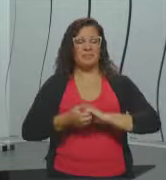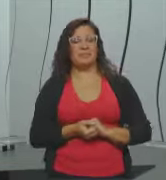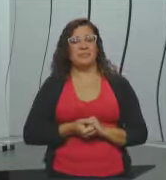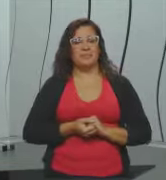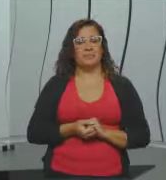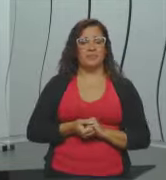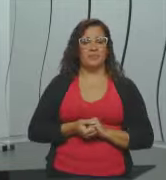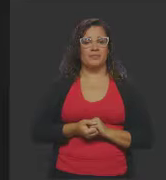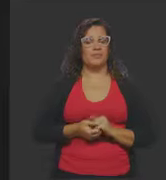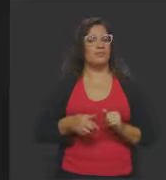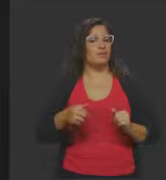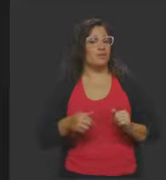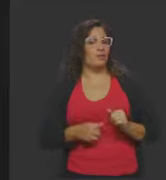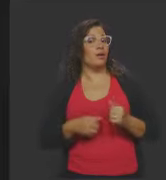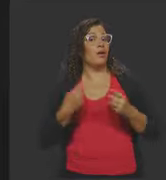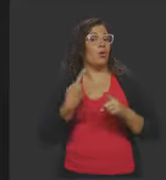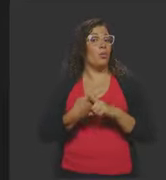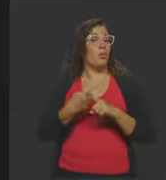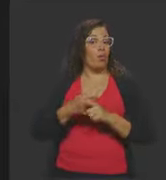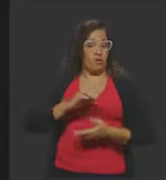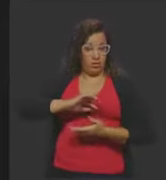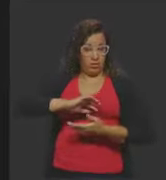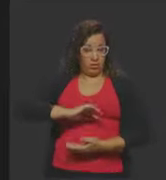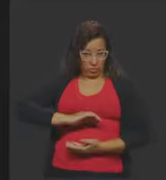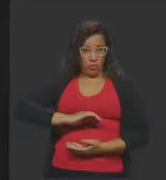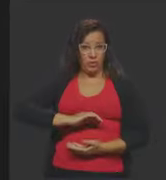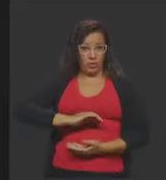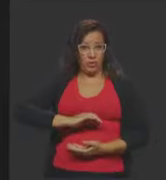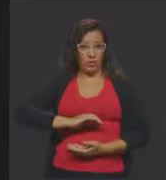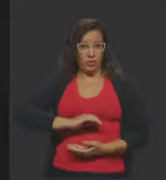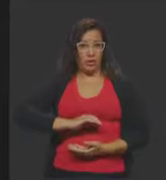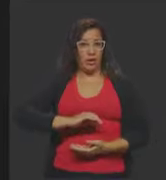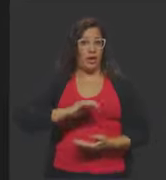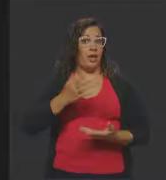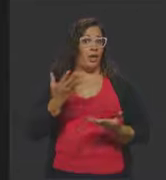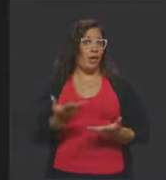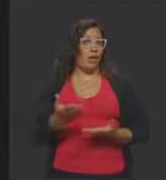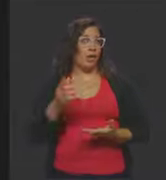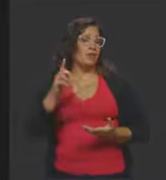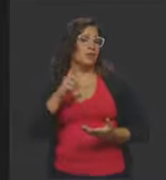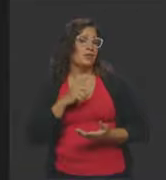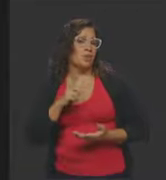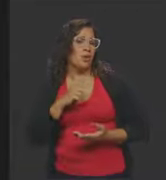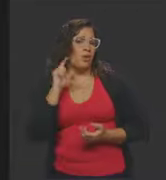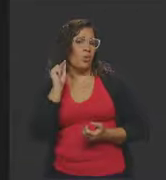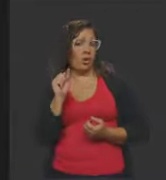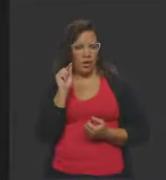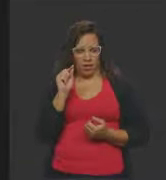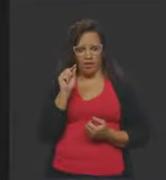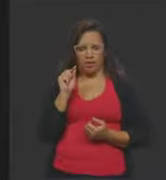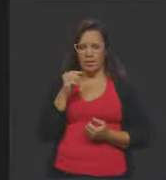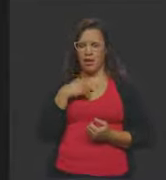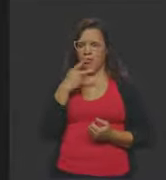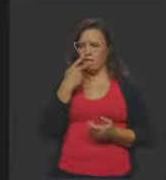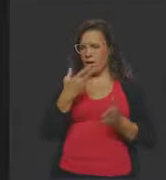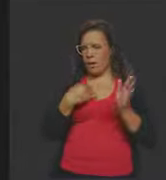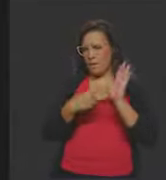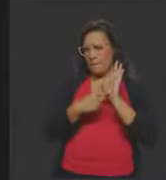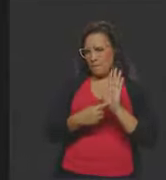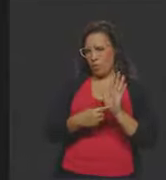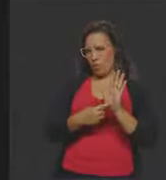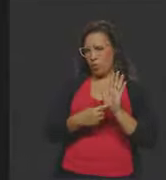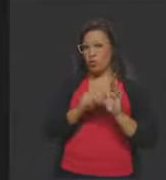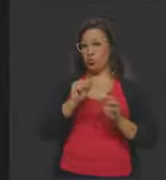estômago, por que eu falo finalmente? Porque chegou num ponto muito crítico e um ponto que eu gosto de destacar quando eu falo de